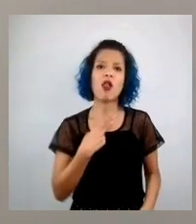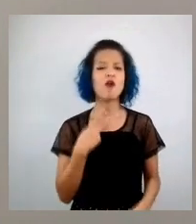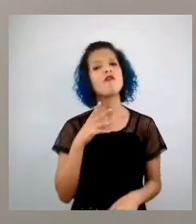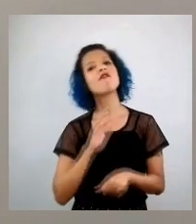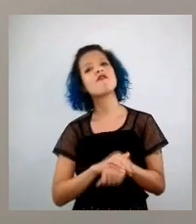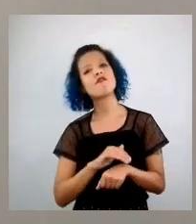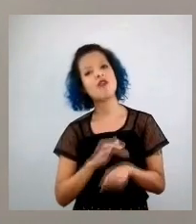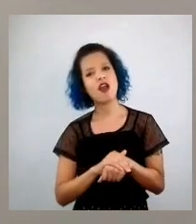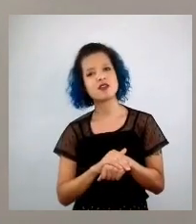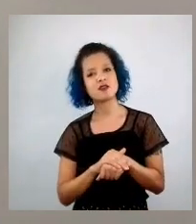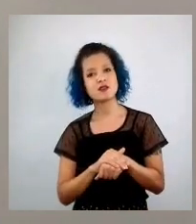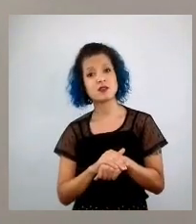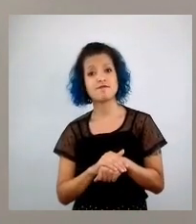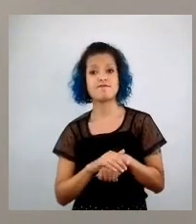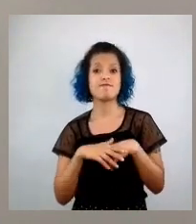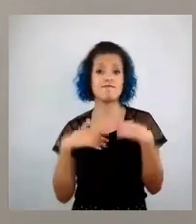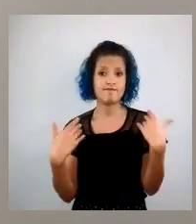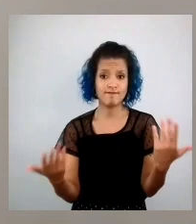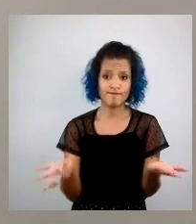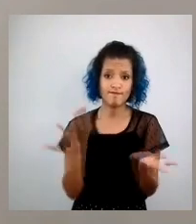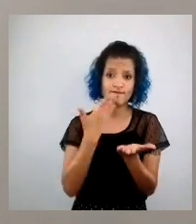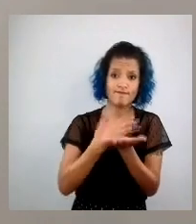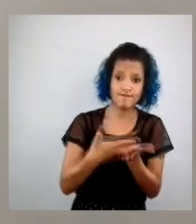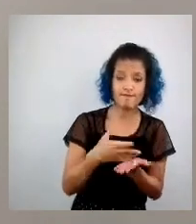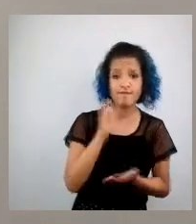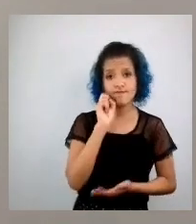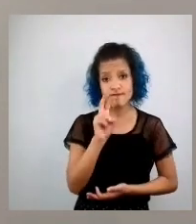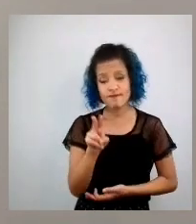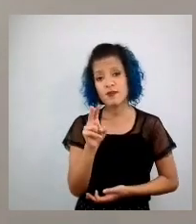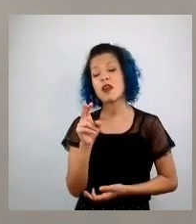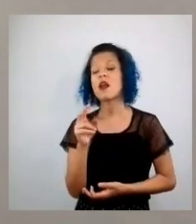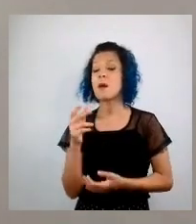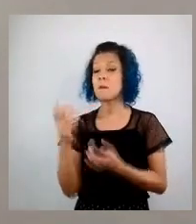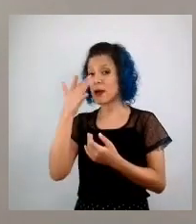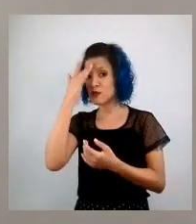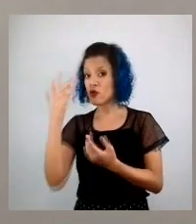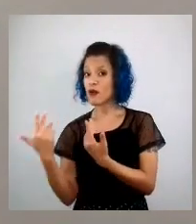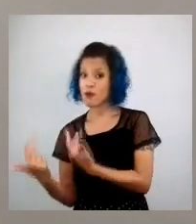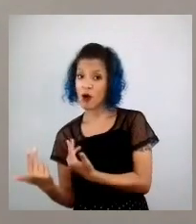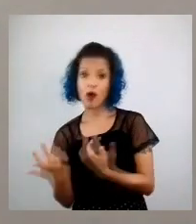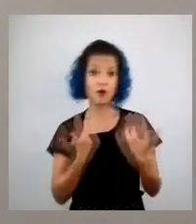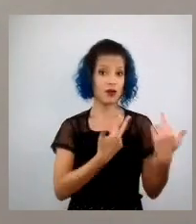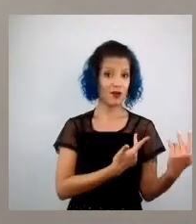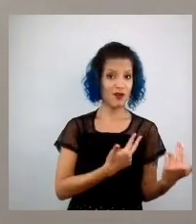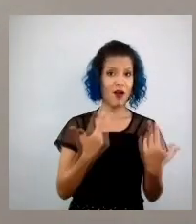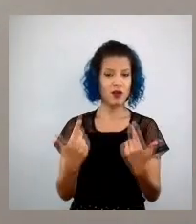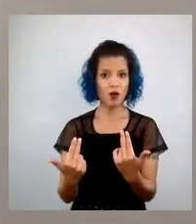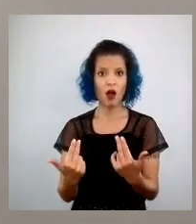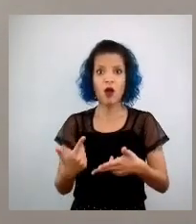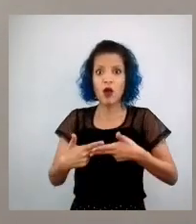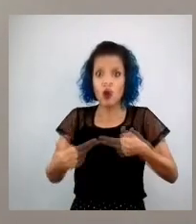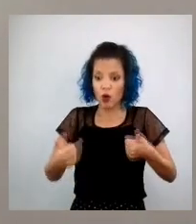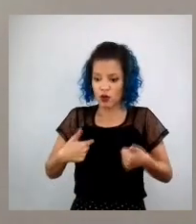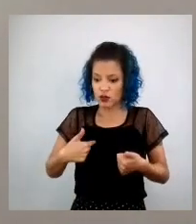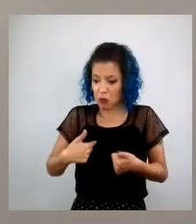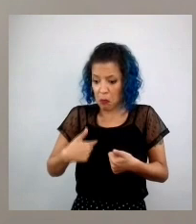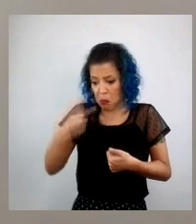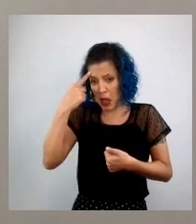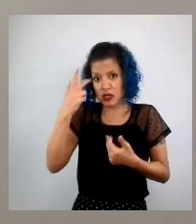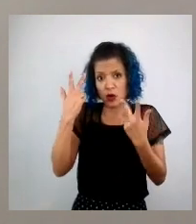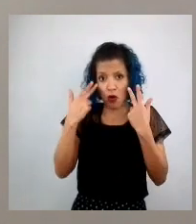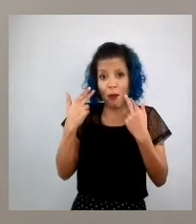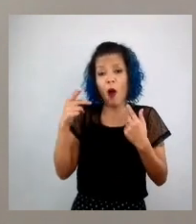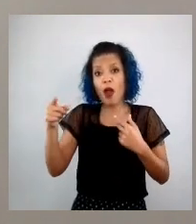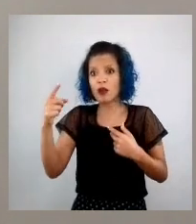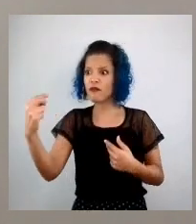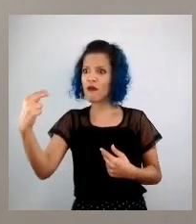eu comecei a ver, por conta dos meus pares, relevância naquilo que todo mundo via a diferença. E acho que foi assim que